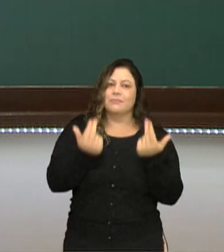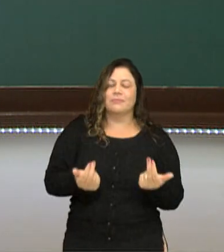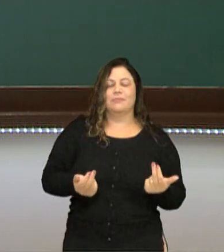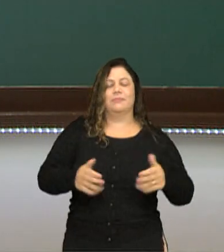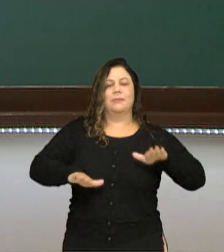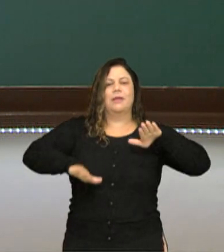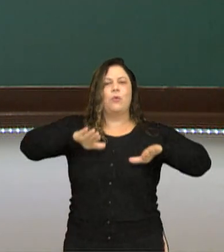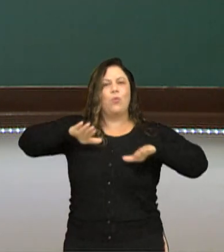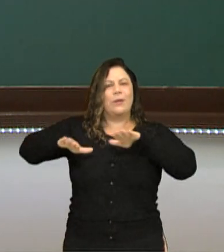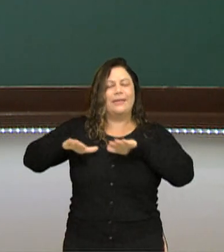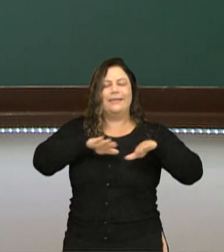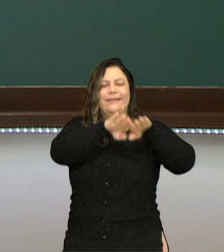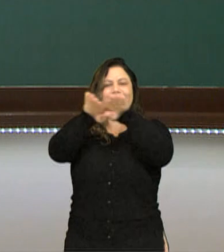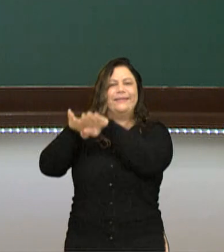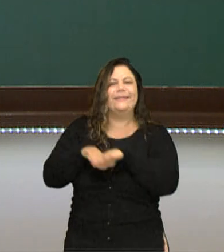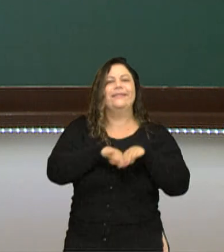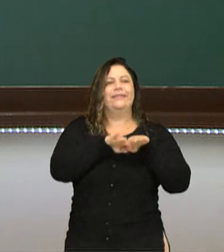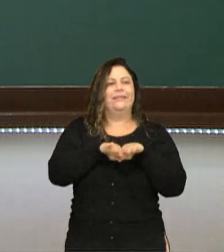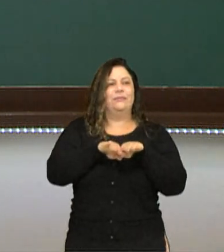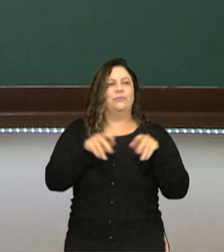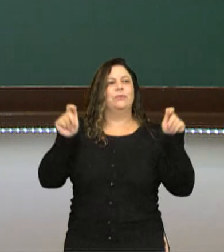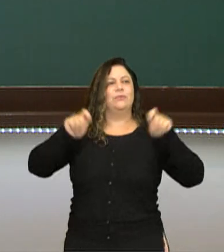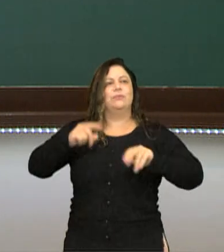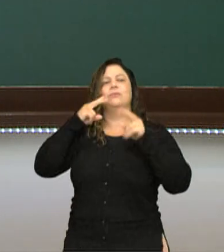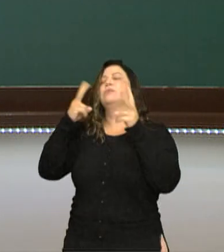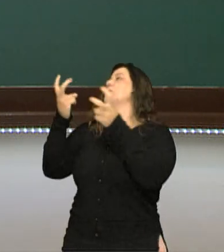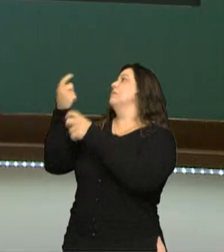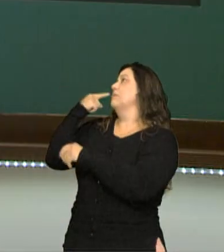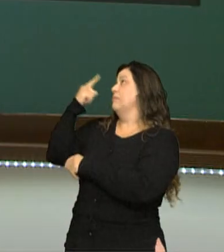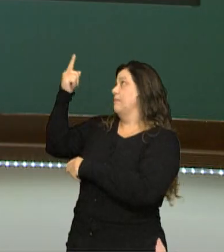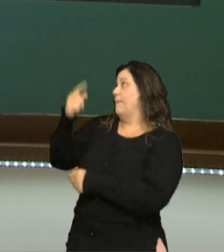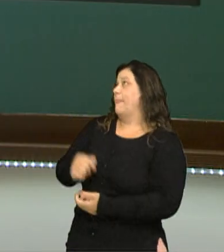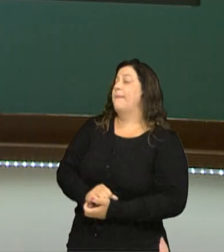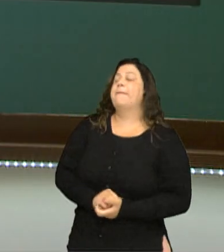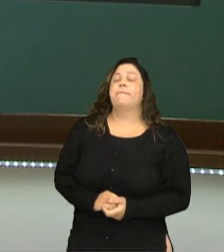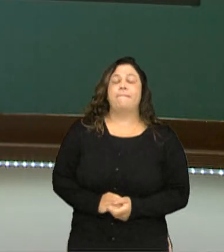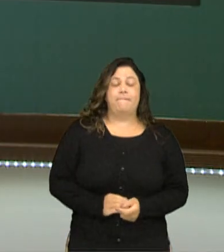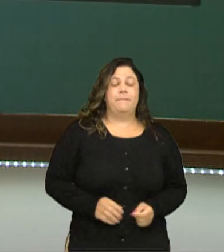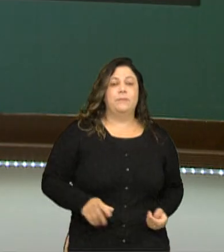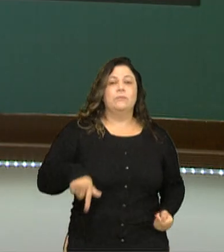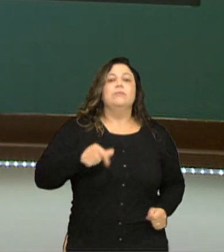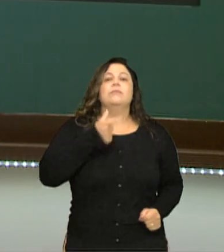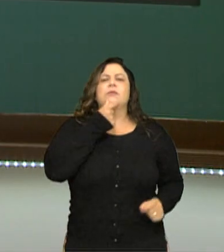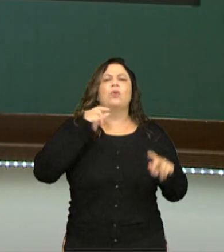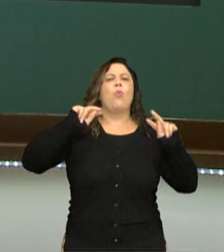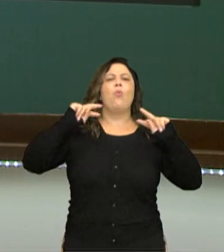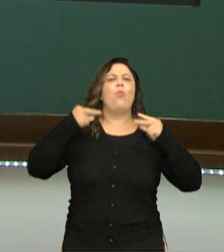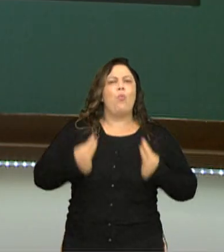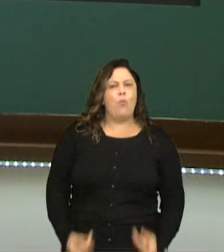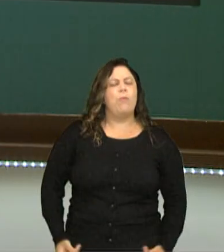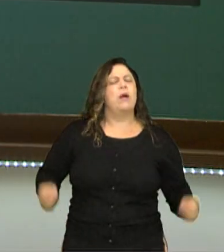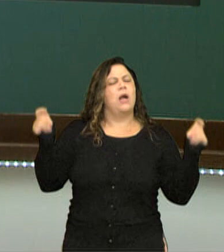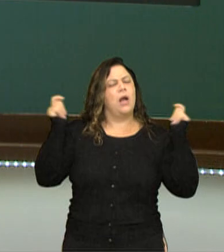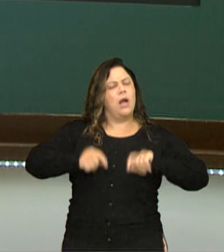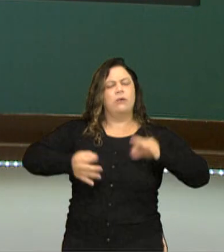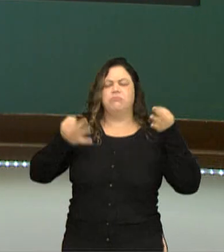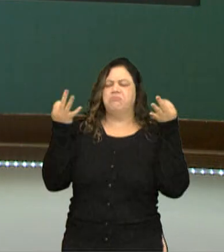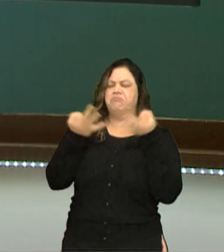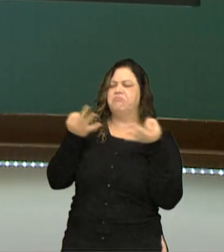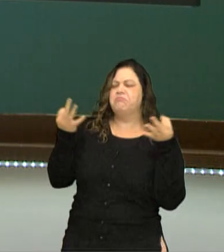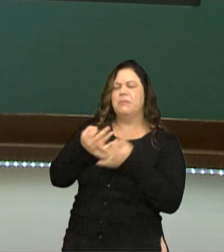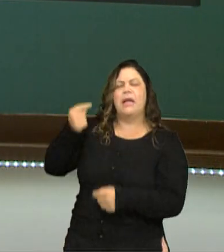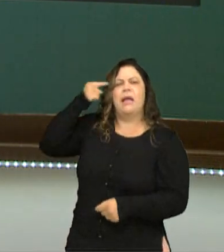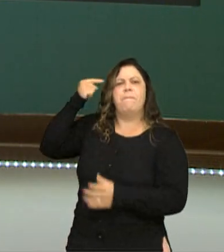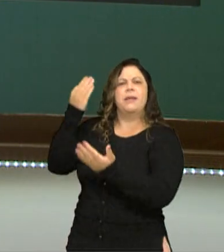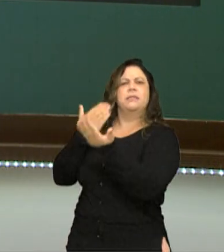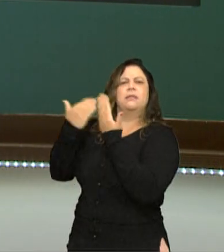equilíbrio, Então essa pequena criatura que é a medida de tudo, Então o homem que era a medida de tudo que acontecia ali, que ia pensar,